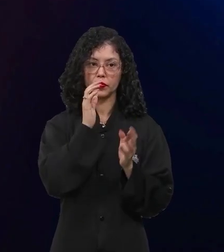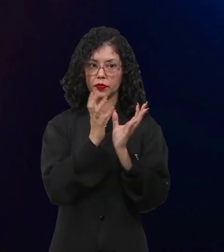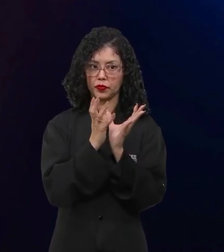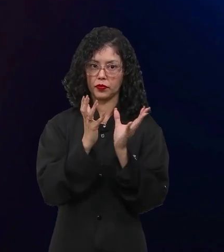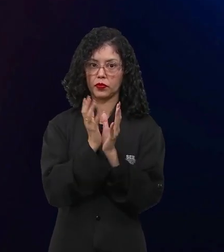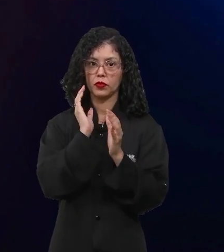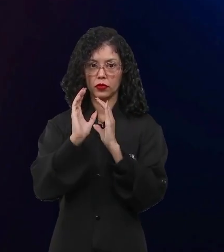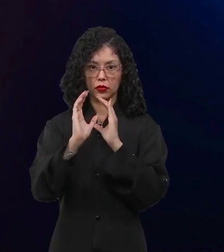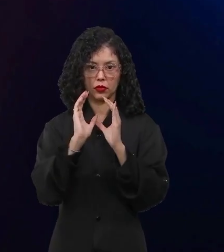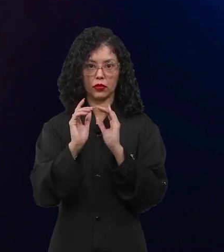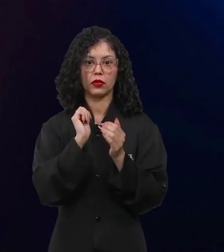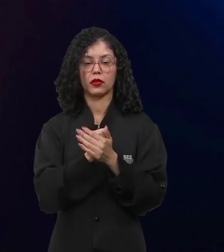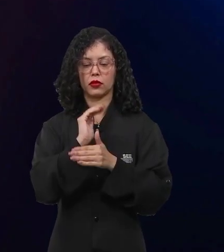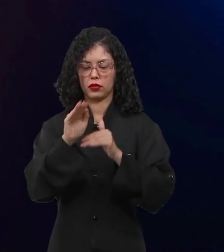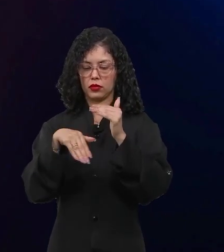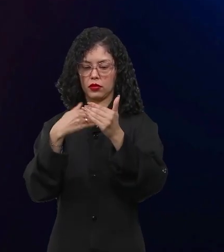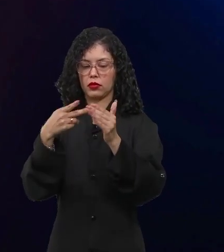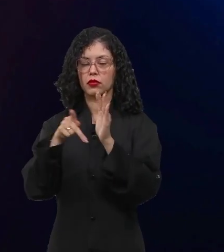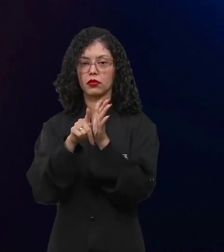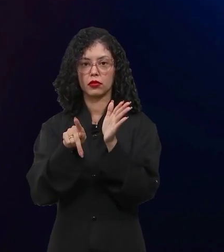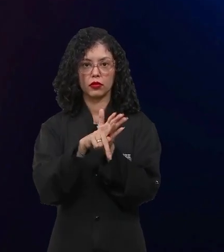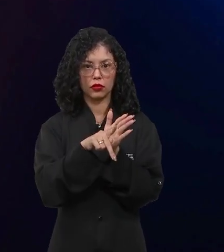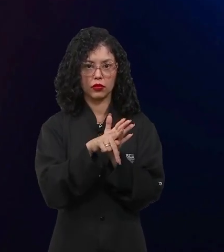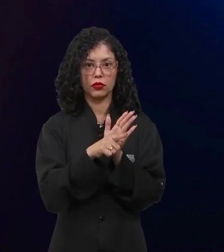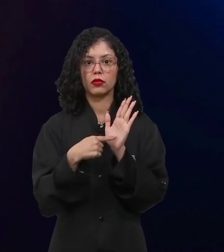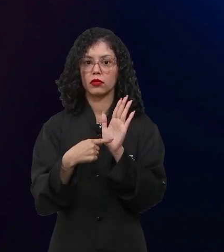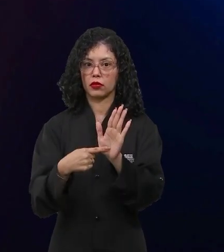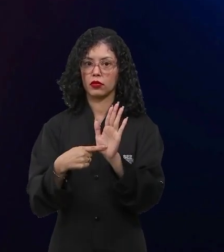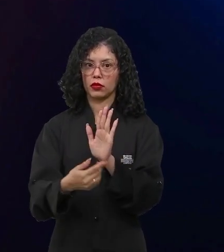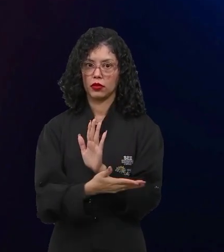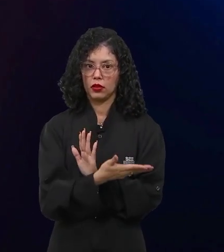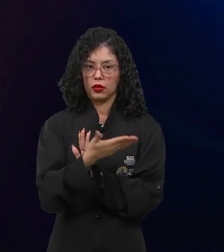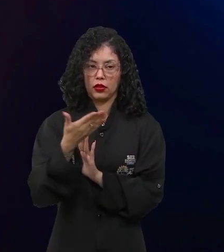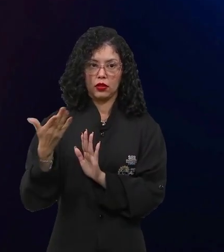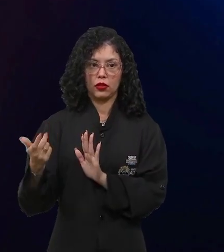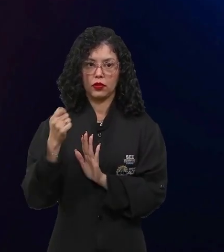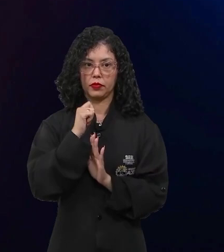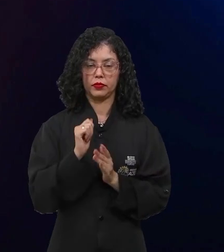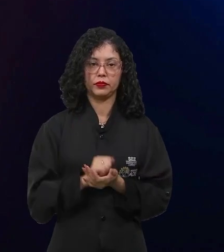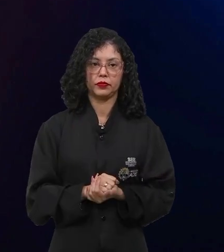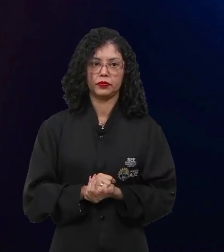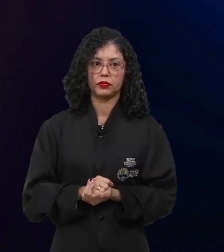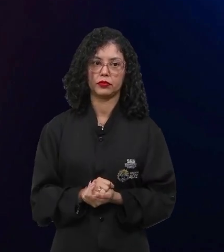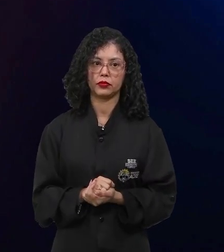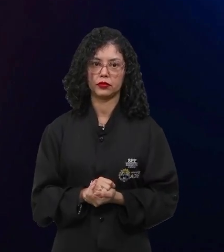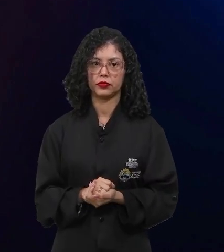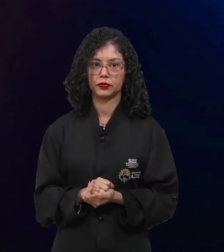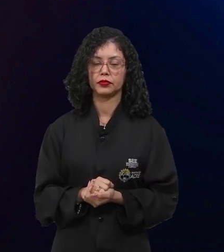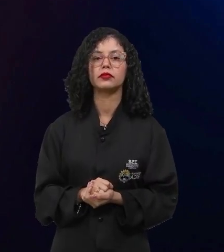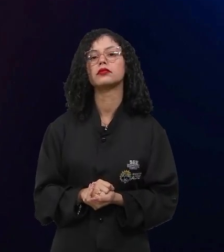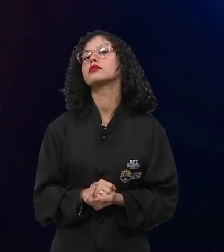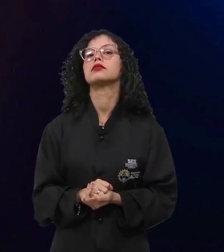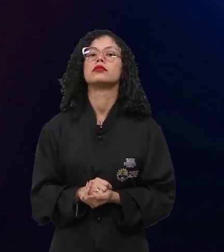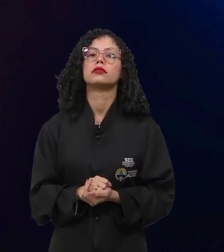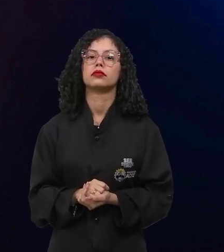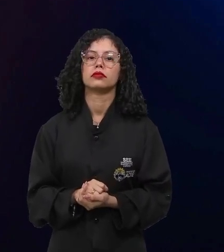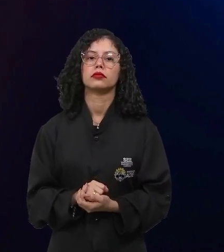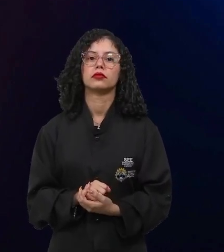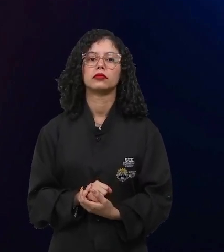grupo de cantores que desempenha o papel de apresentar multidões, né, de representar multidões.